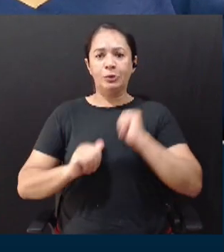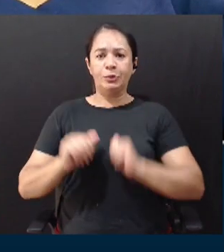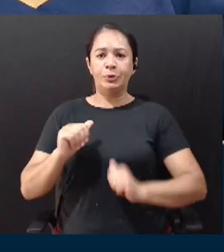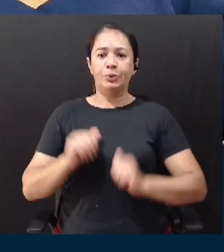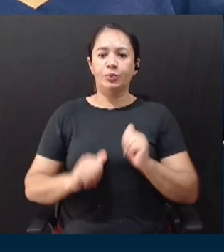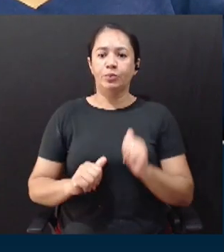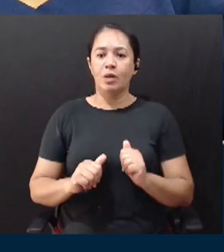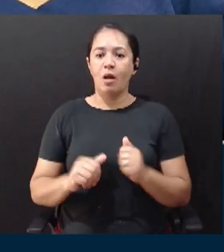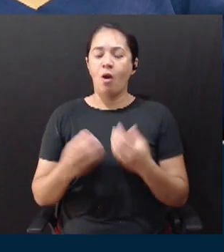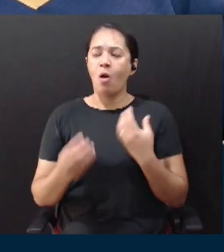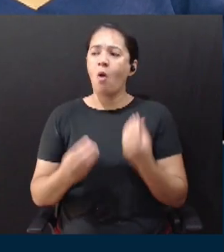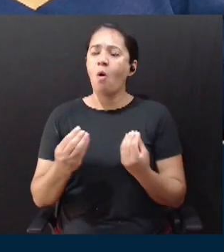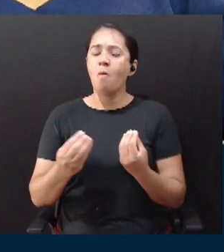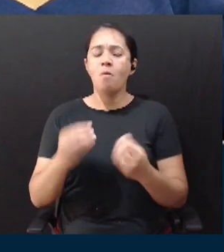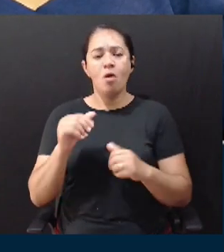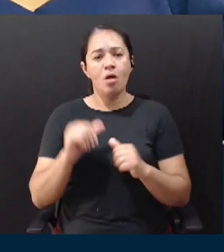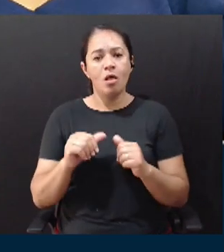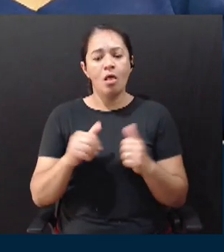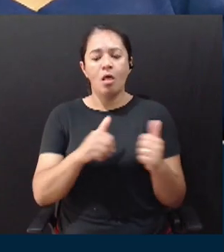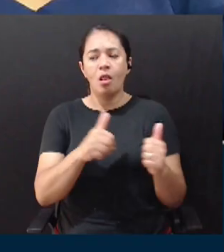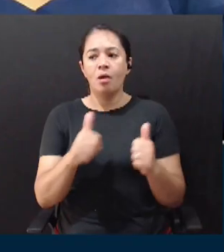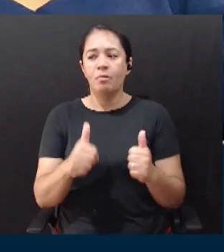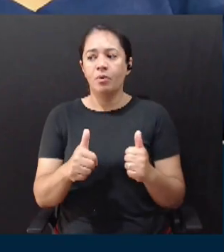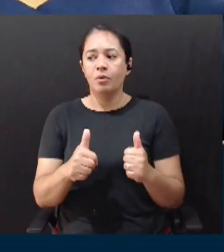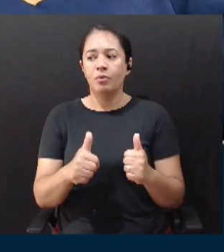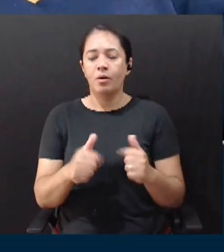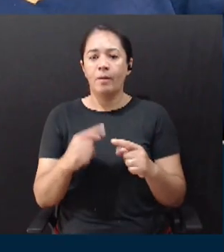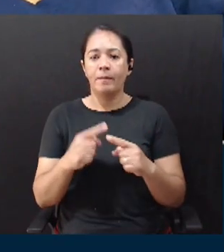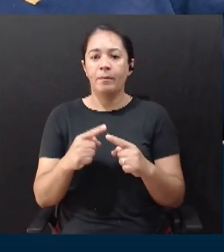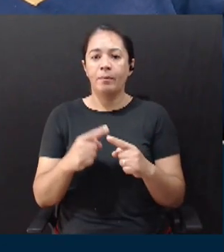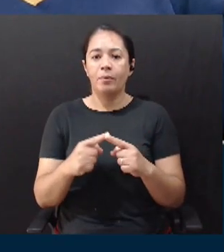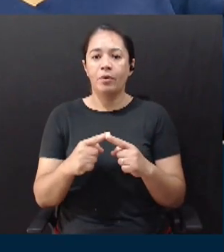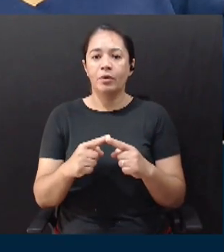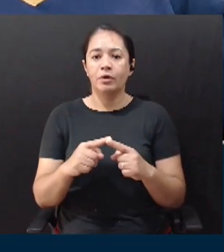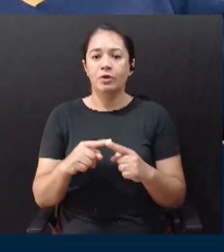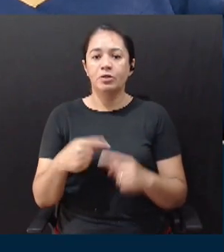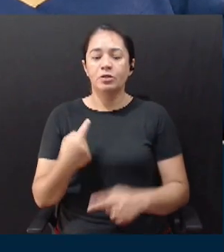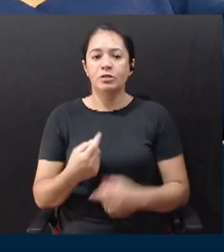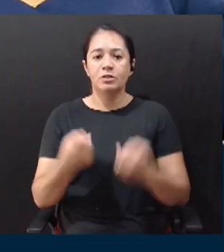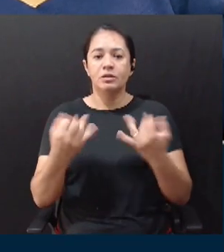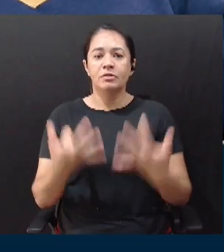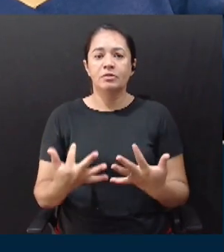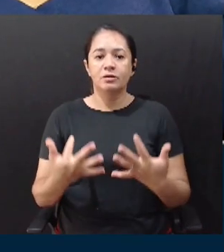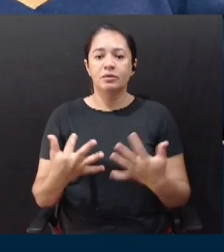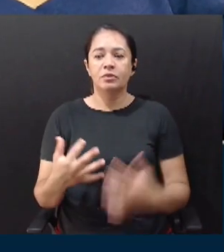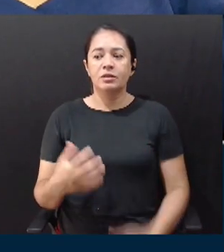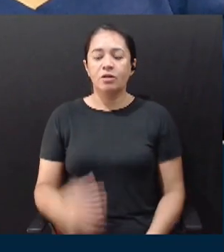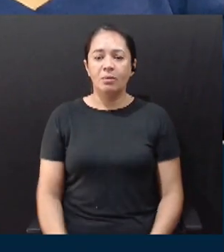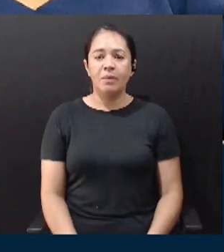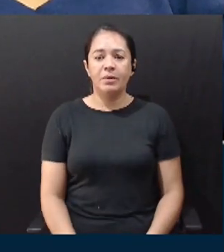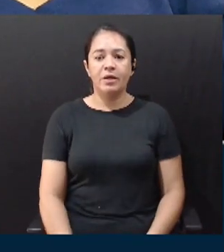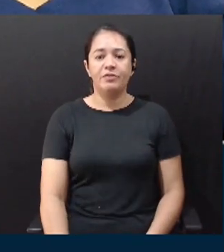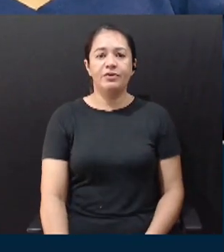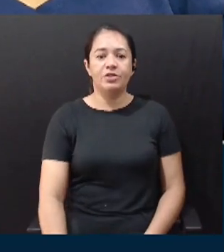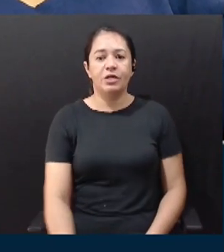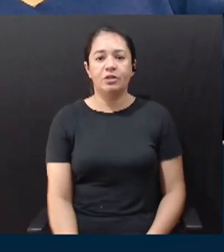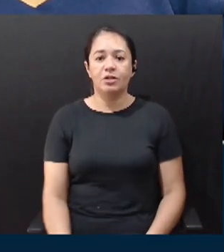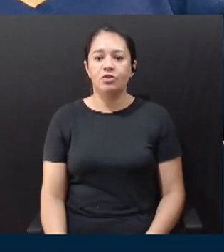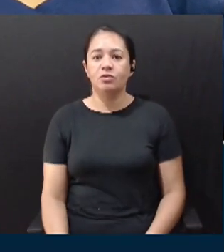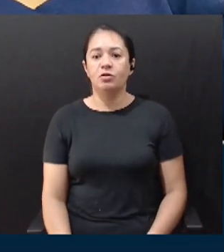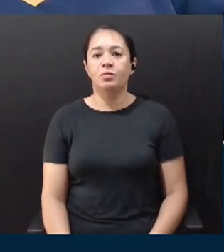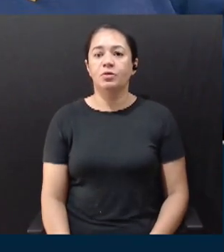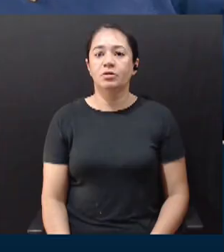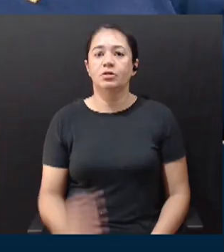essa ansiedade ela é benéfica? Porque quando a gente fala de ansiedade, todos nós sentimos ansiedade, né? Mas a gente Uhum, precisa entender e